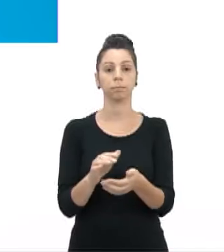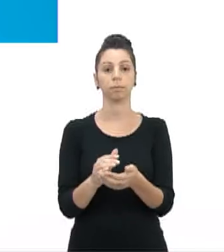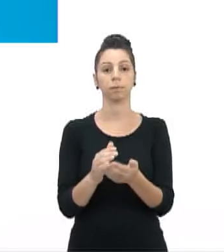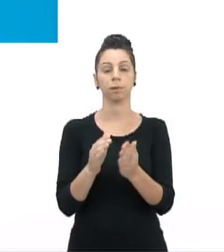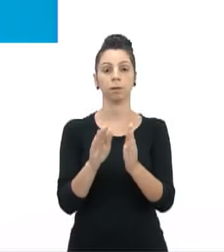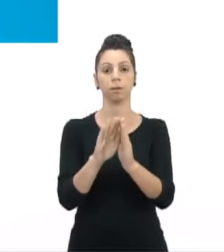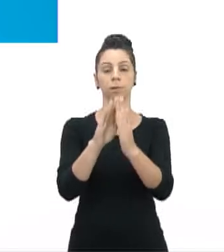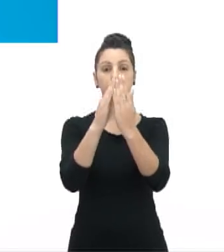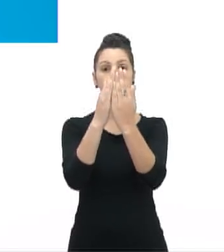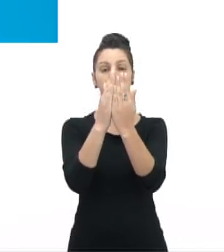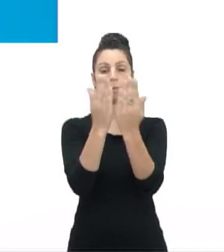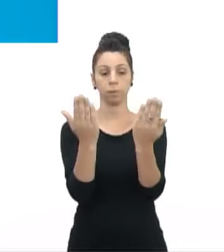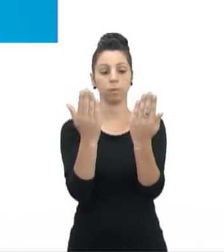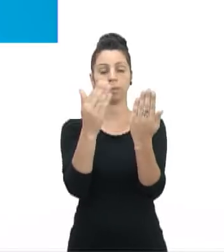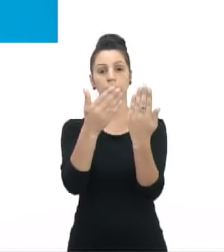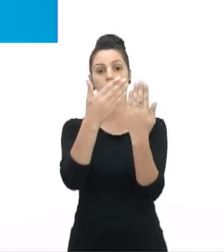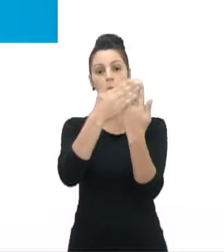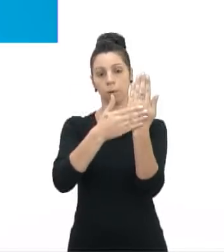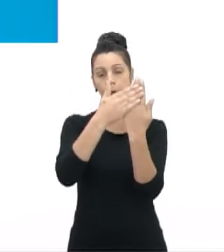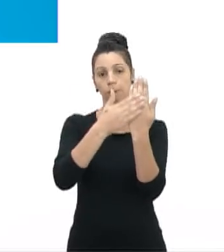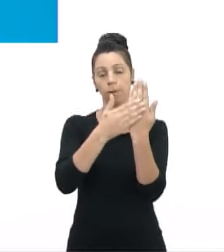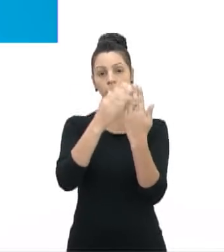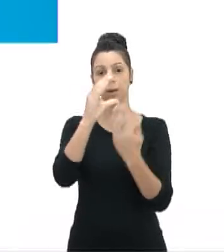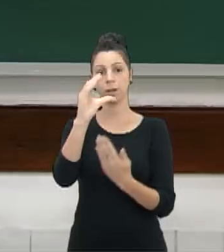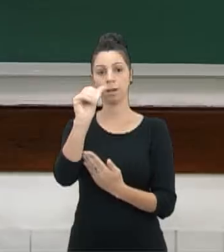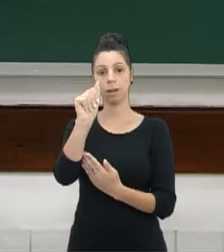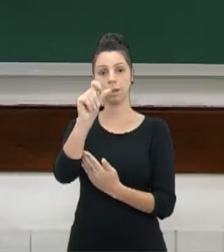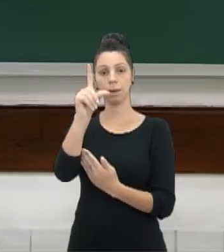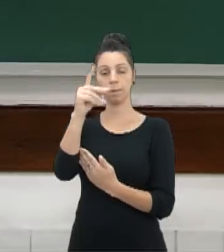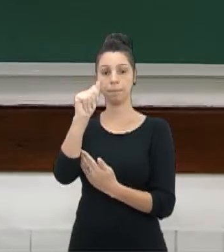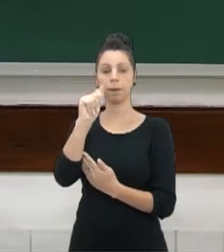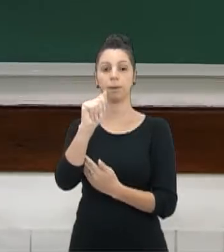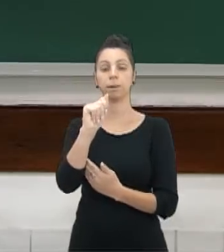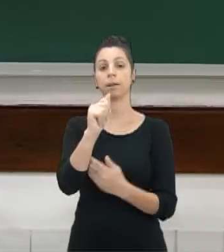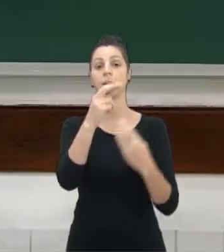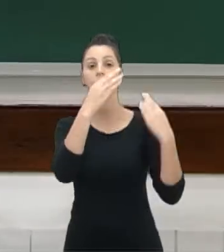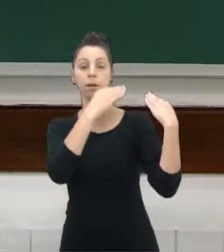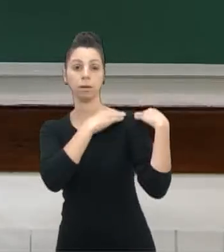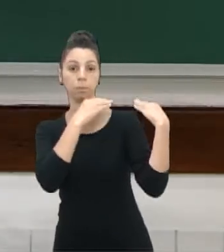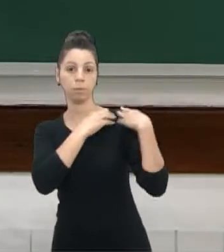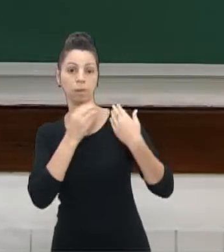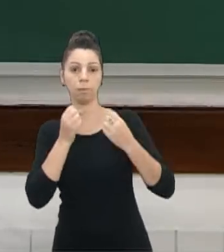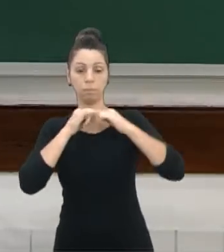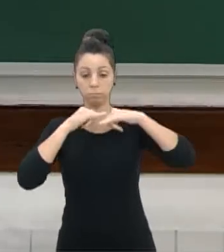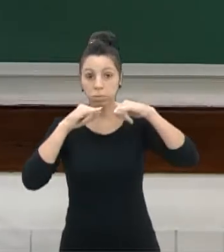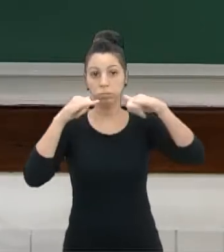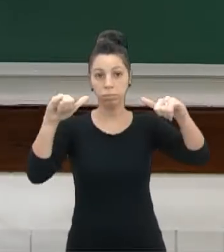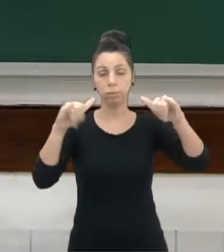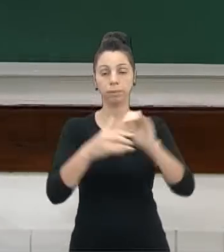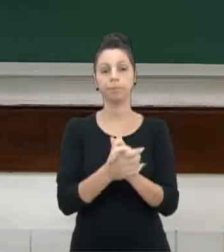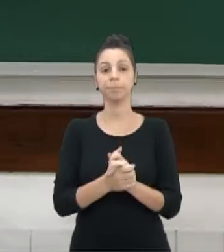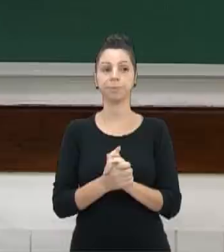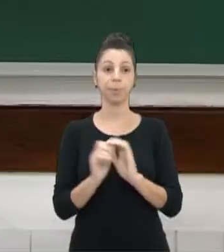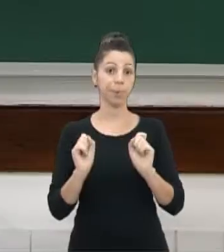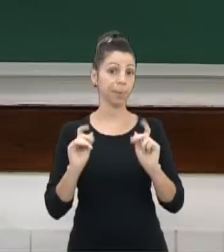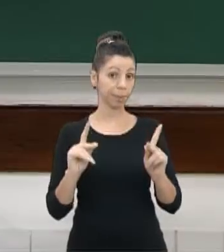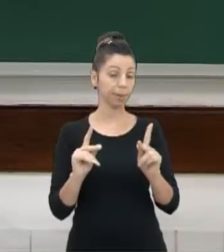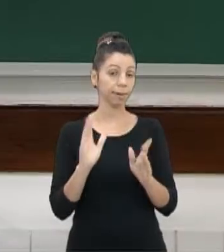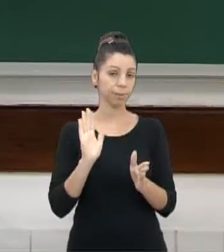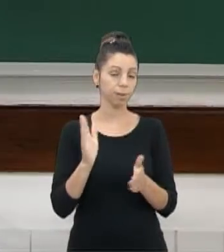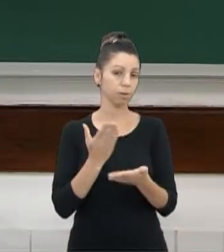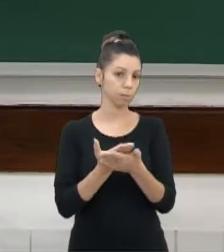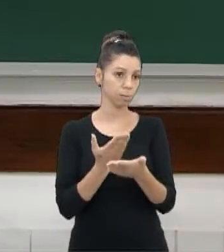a questão das instituições que são responsáveis pela campanha, né? Ok, já vimos tudo